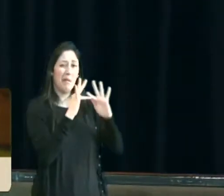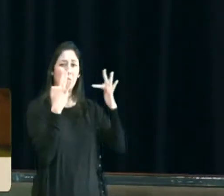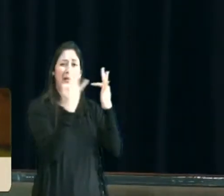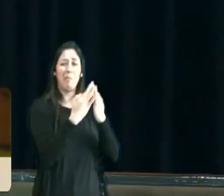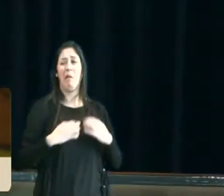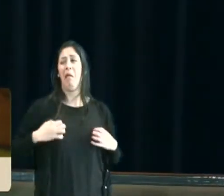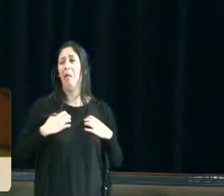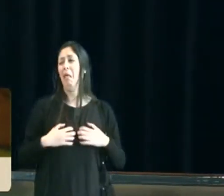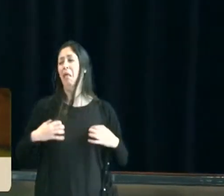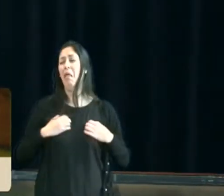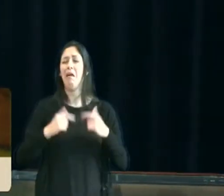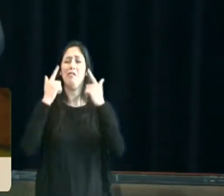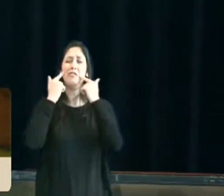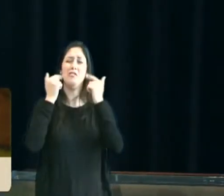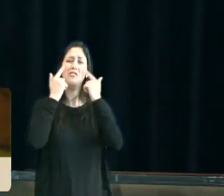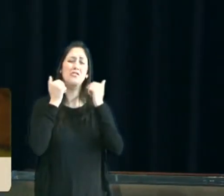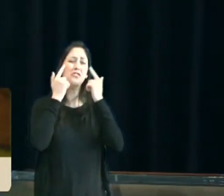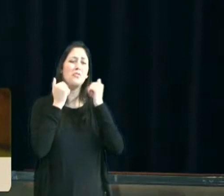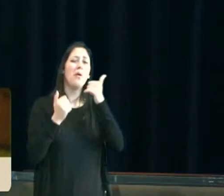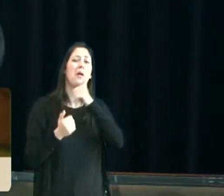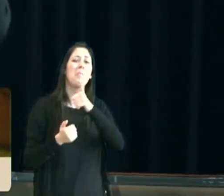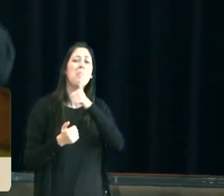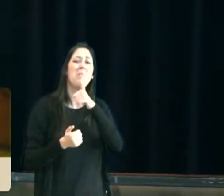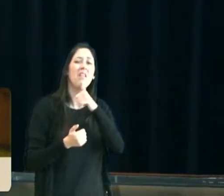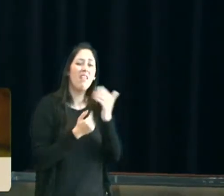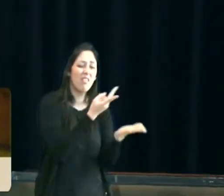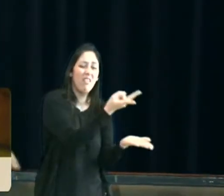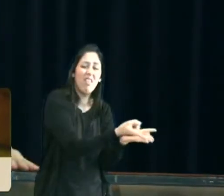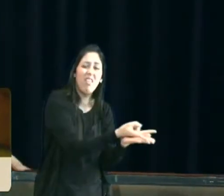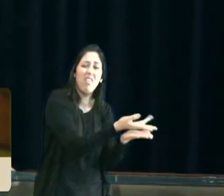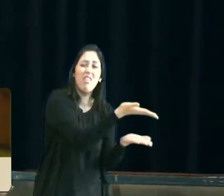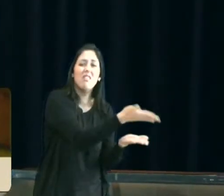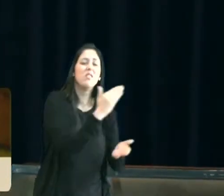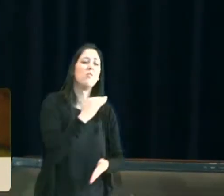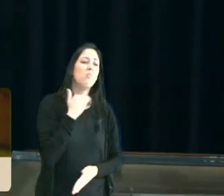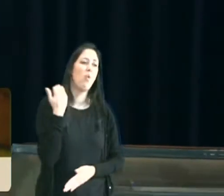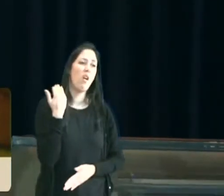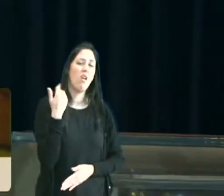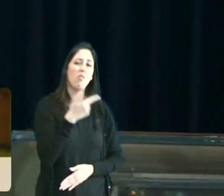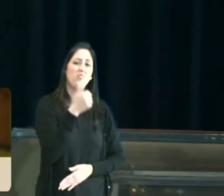desesperadas, chorando a morte da menina.